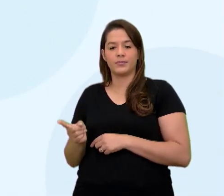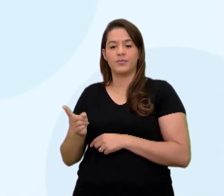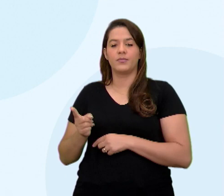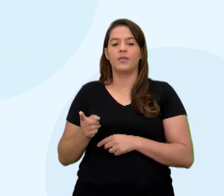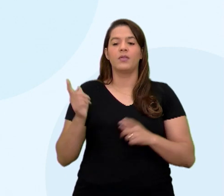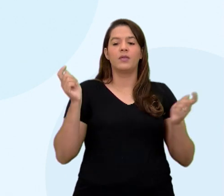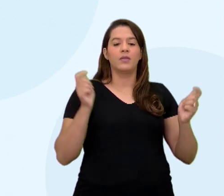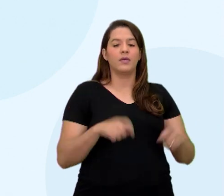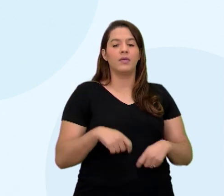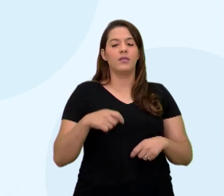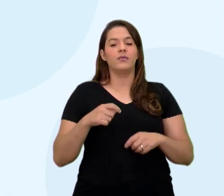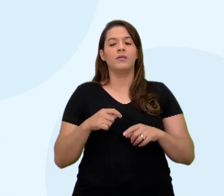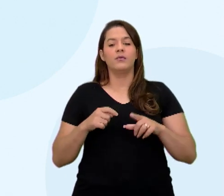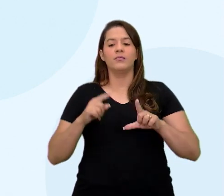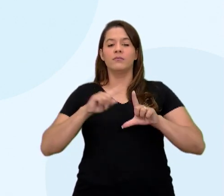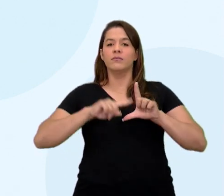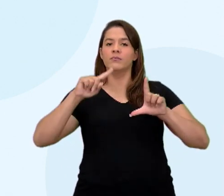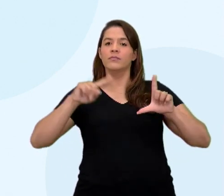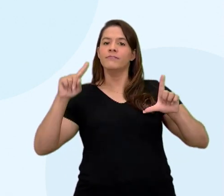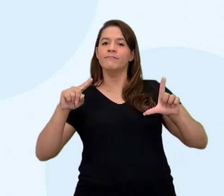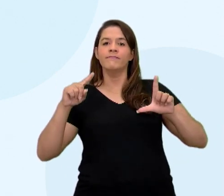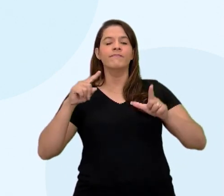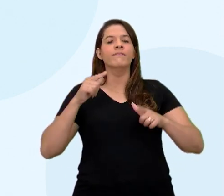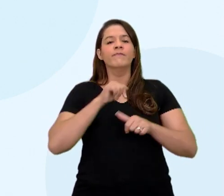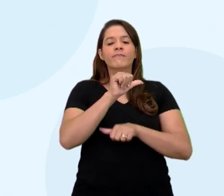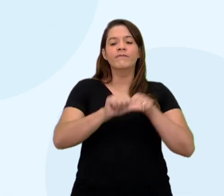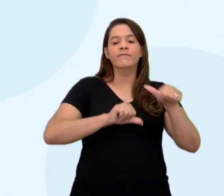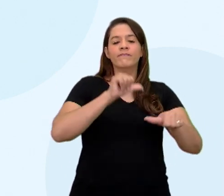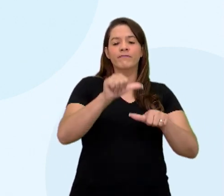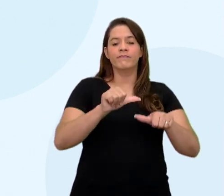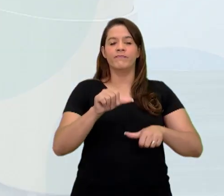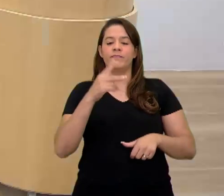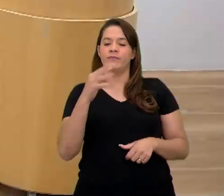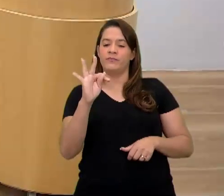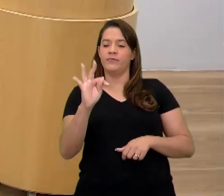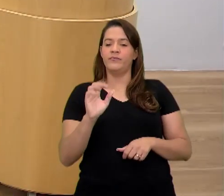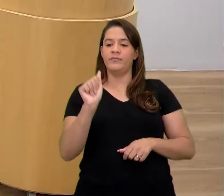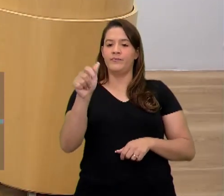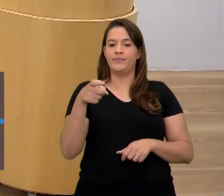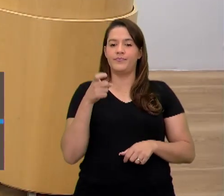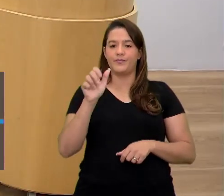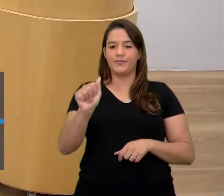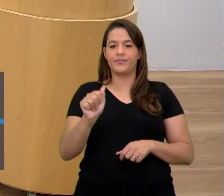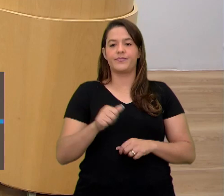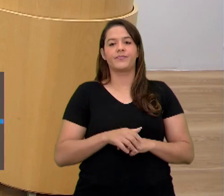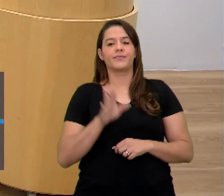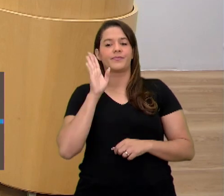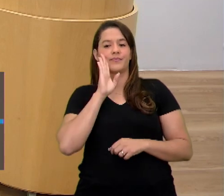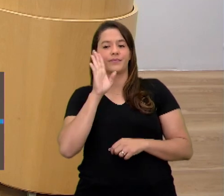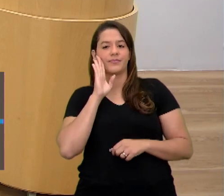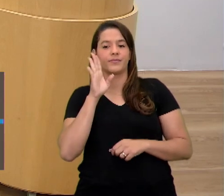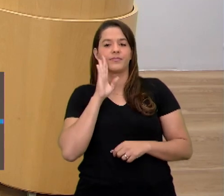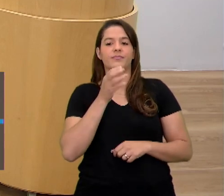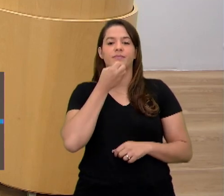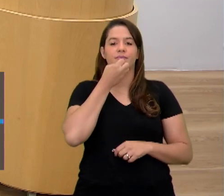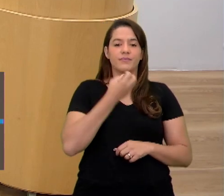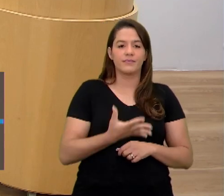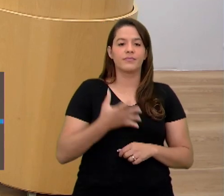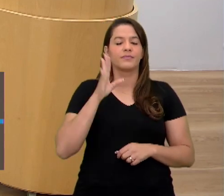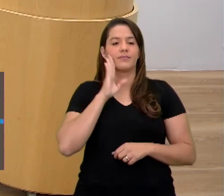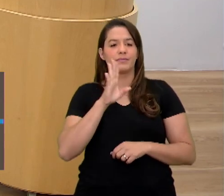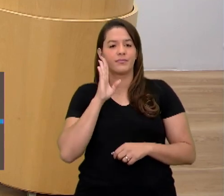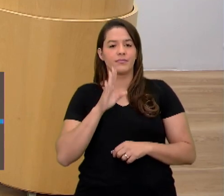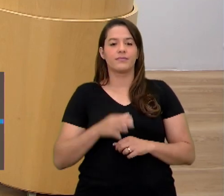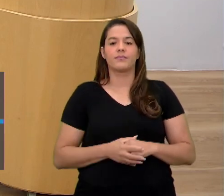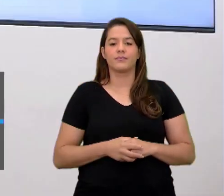que ele deixa de ser índice? E passa a se chamar taxa. Ô, louco, olha que interessante. Então é bacana, né?